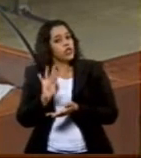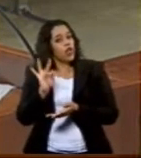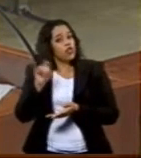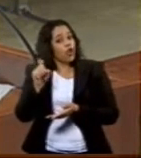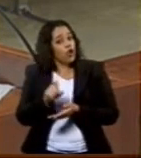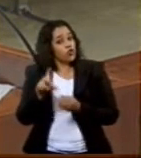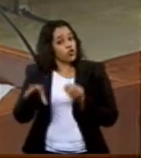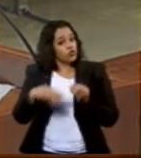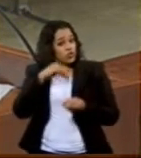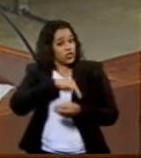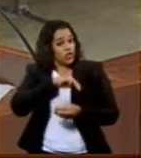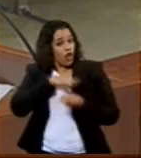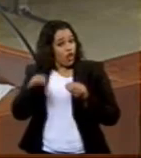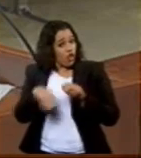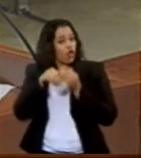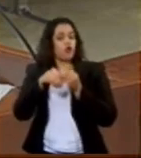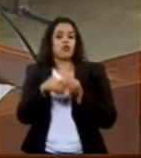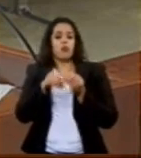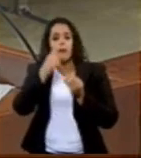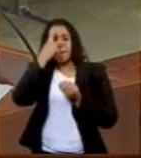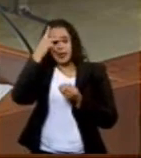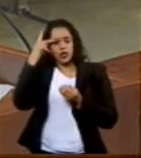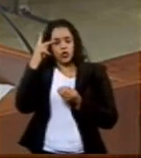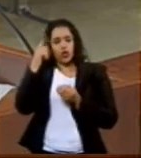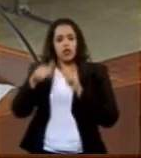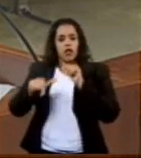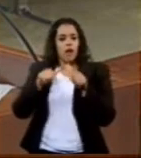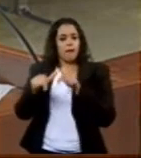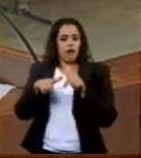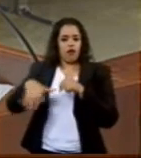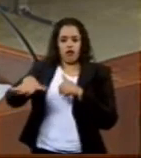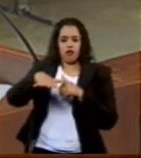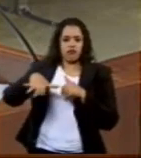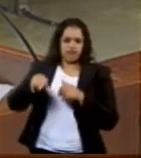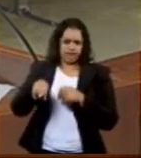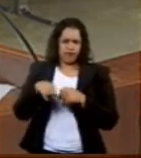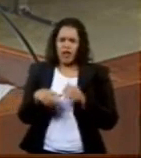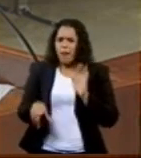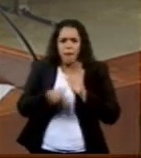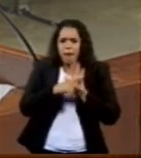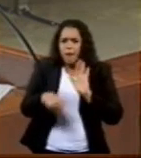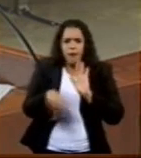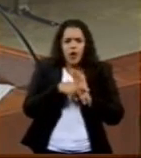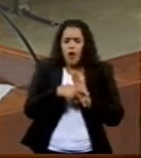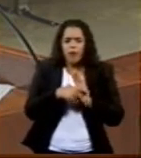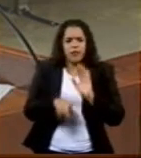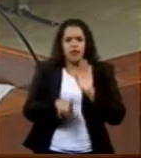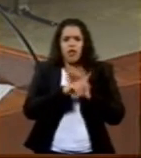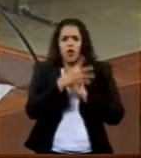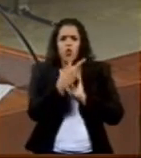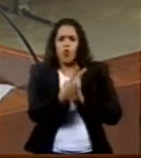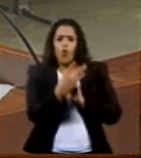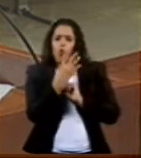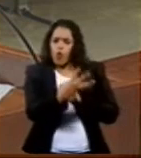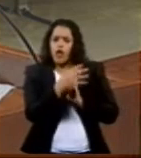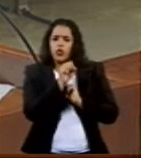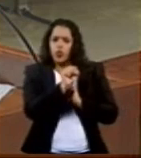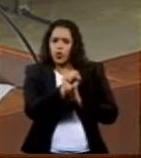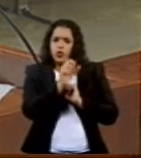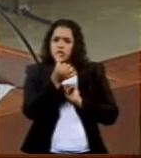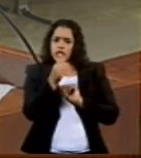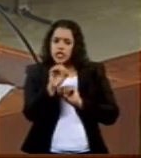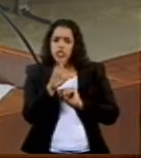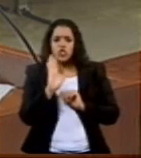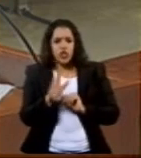de remuneração por produção para os serviços da capatazia. Ora, a própria Lei 4860 diz de serviço